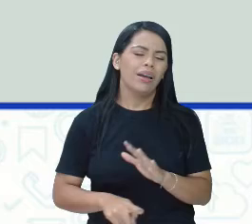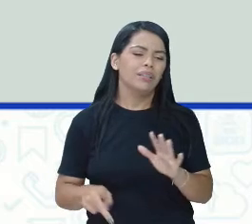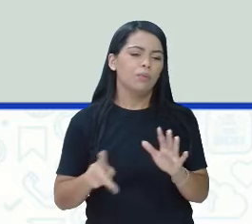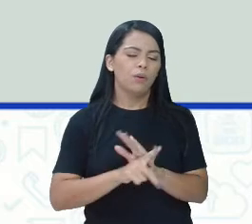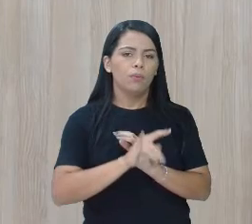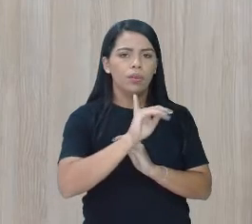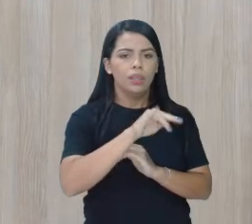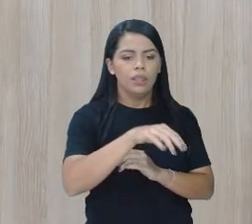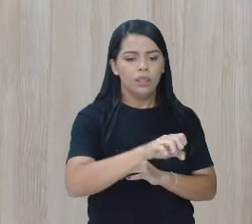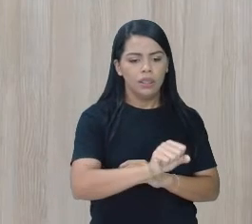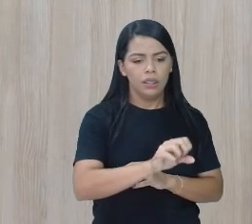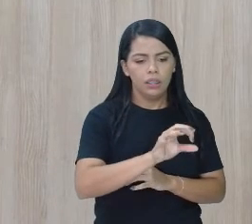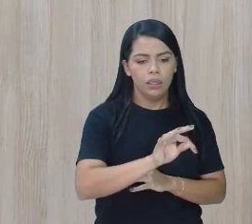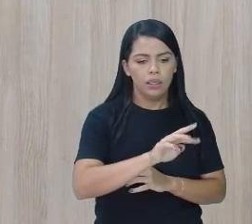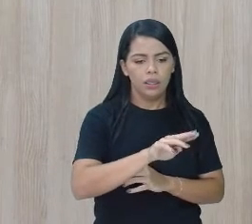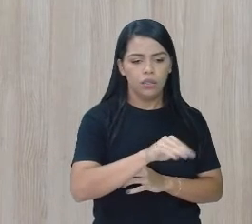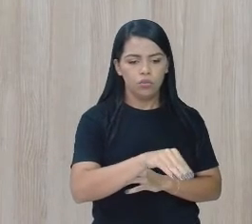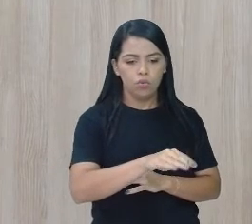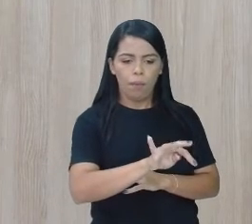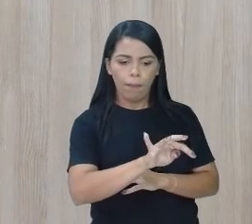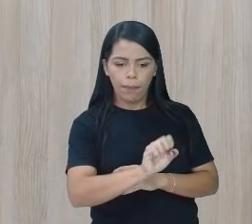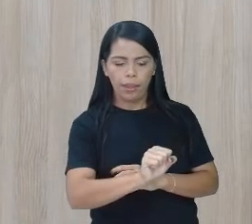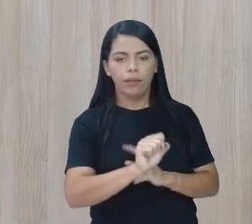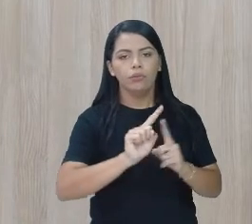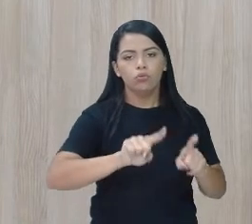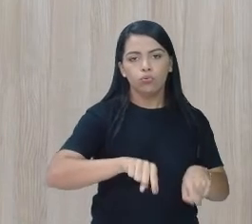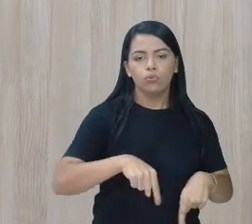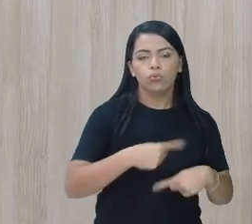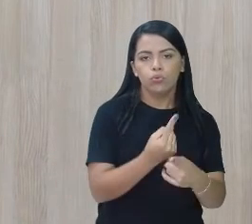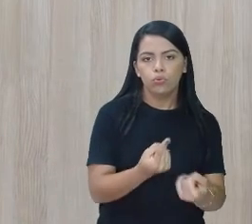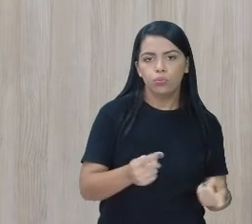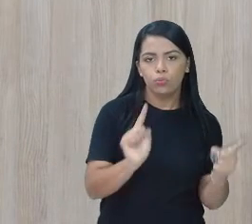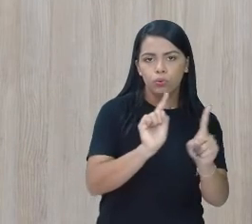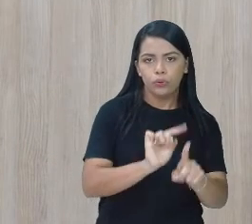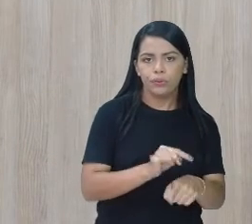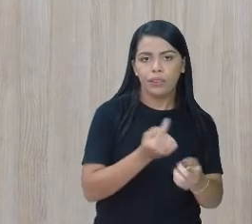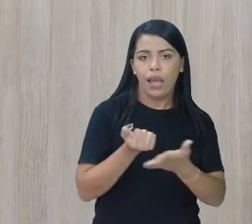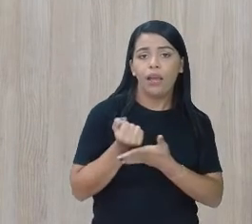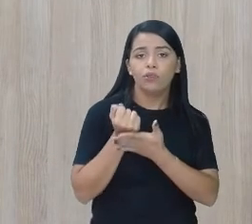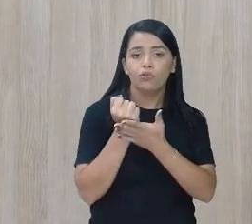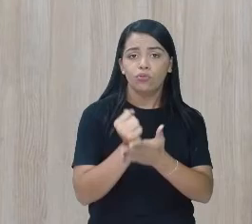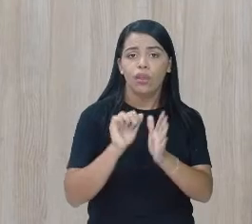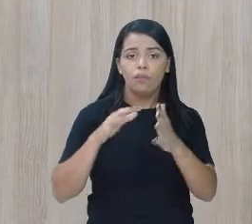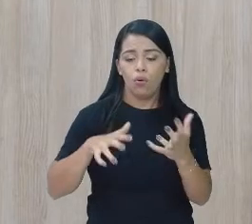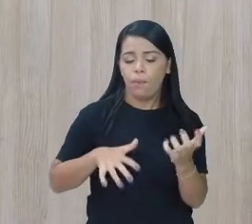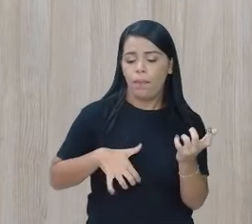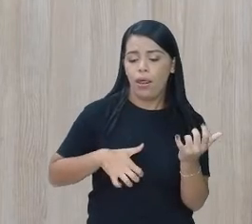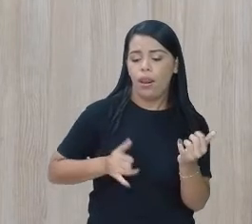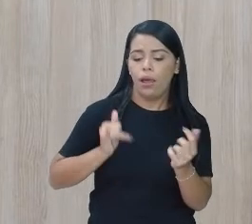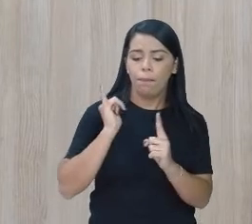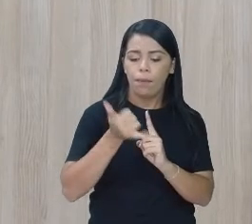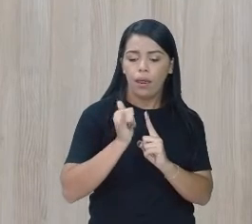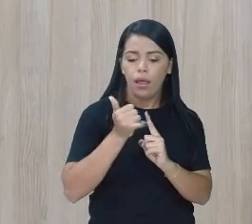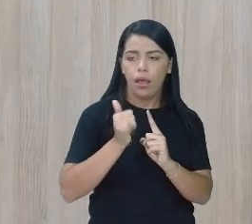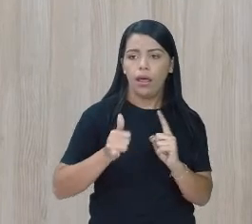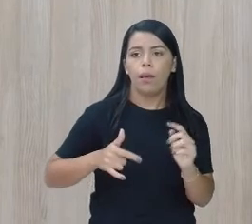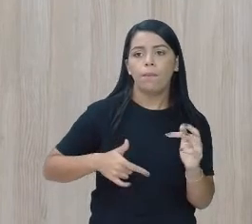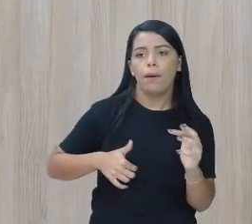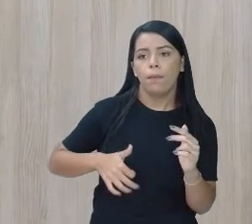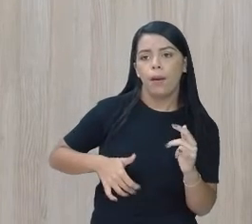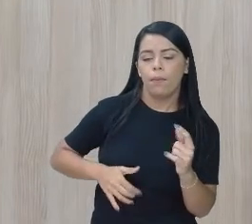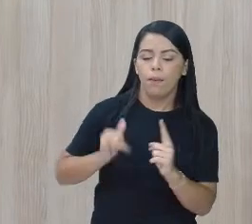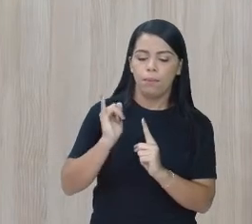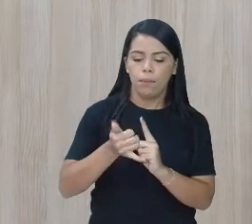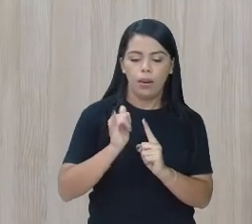esses instrumentos, eles auxiliavam os griotes na hora de contar as histórias. Então, é mais fácil, a